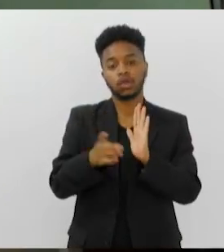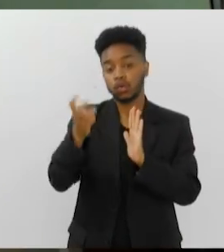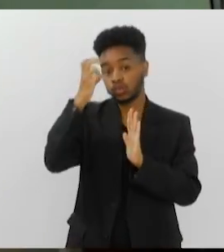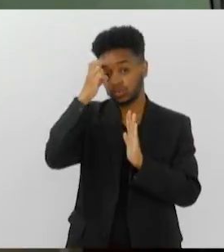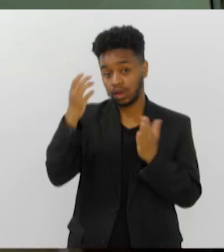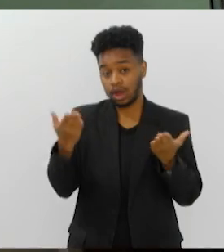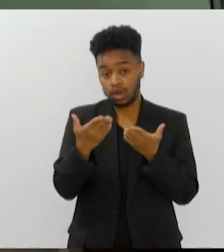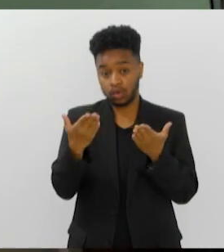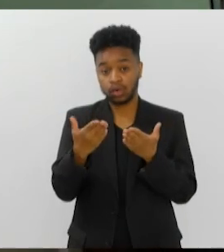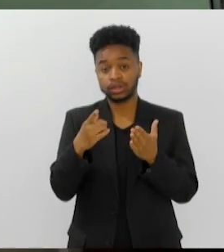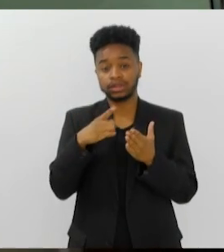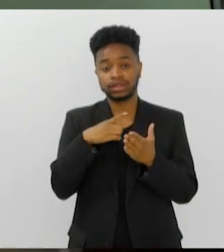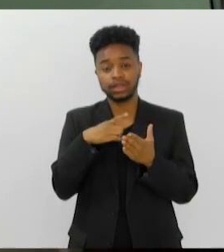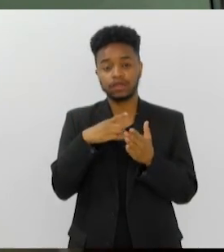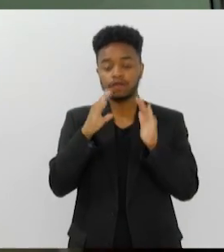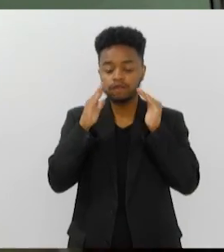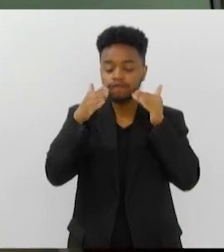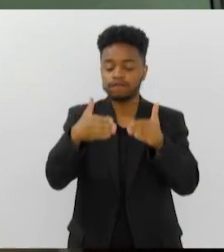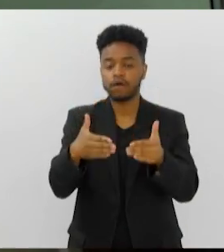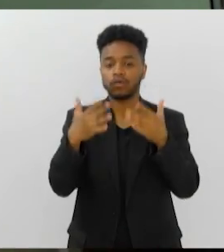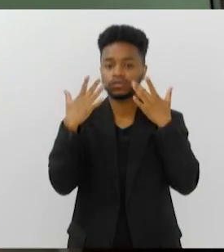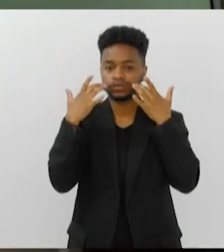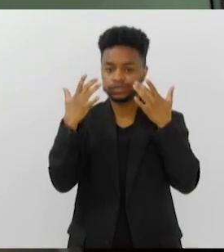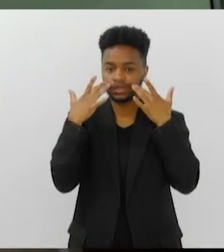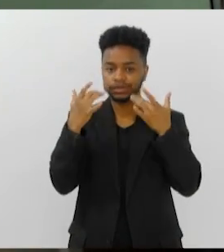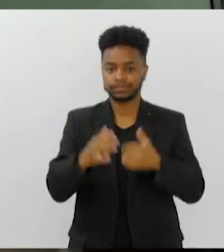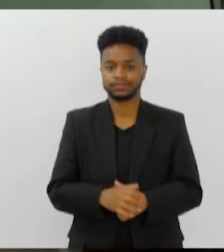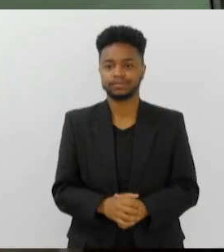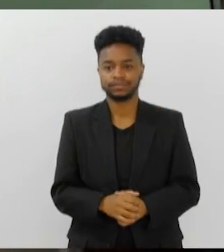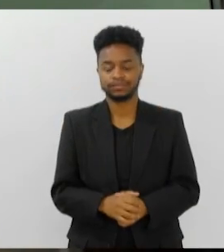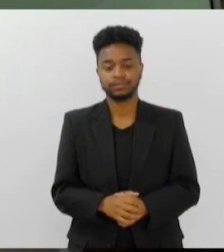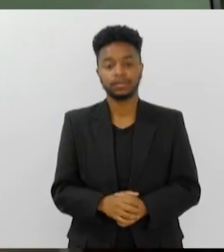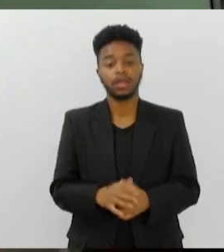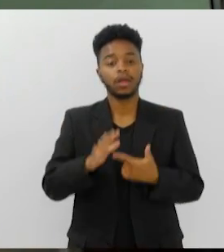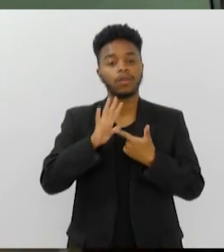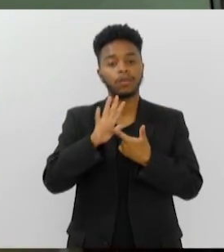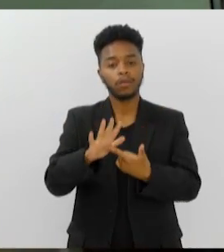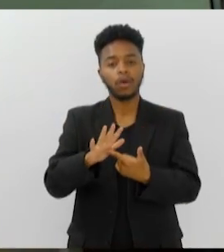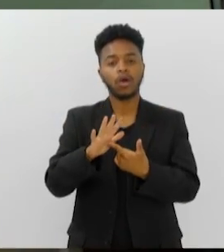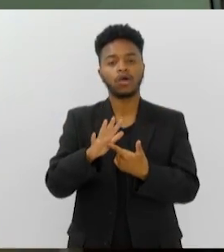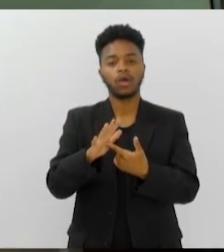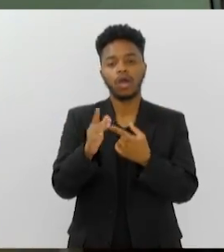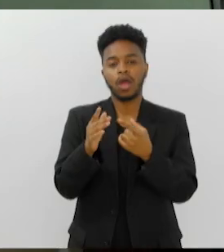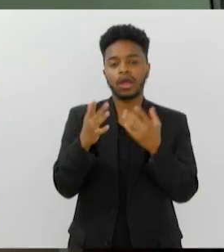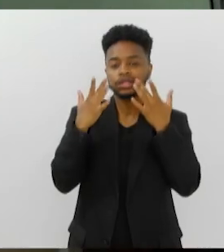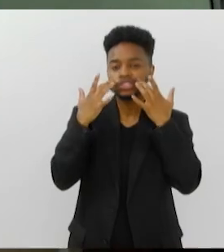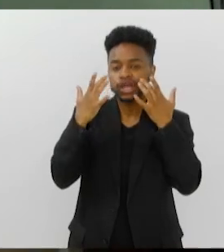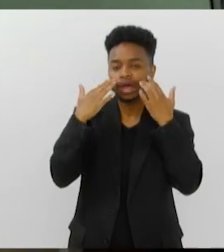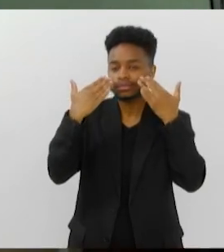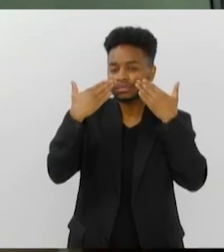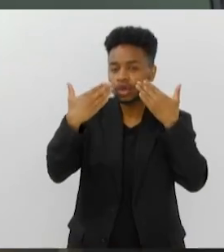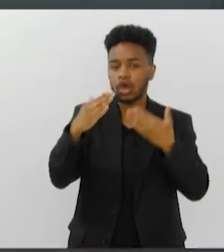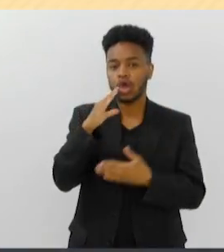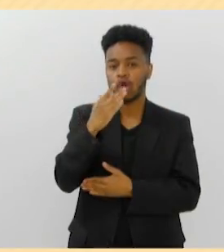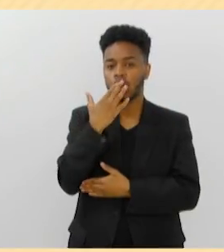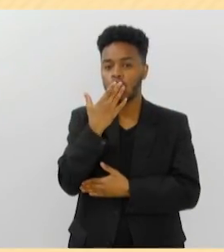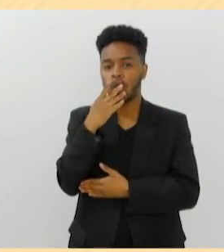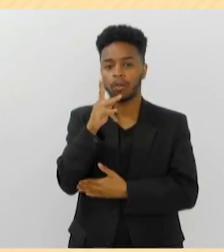semana traz uma programação toda dedicada ao teatro, com destaque para o super musical A Cor Púrpura.